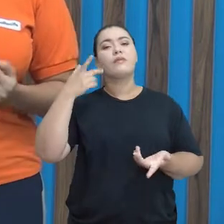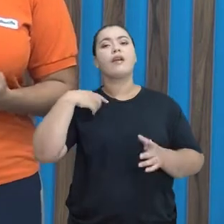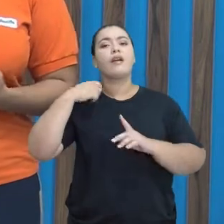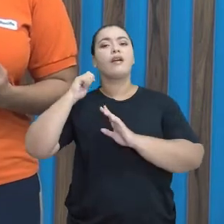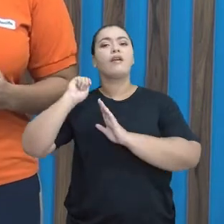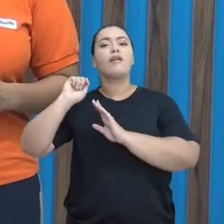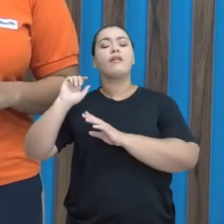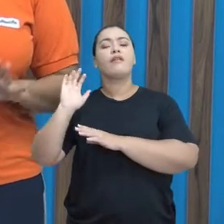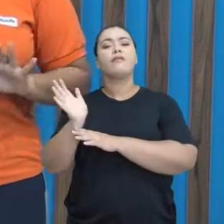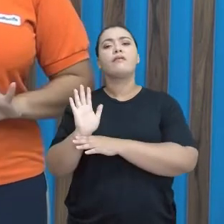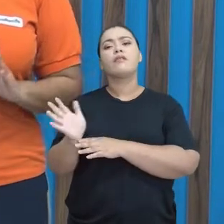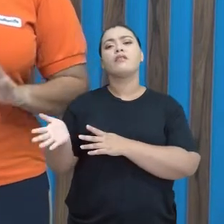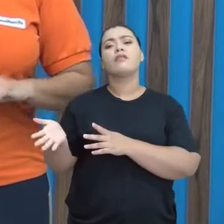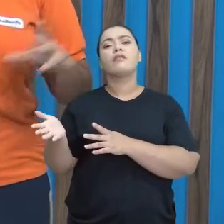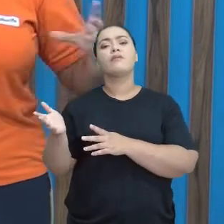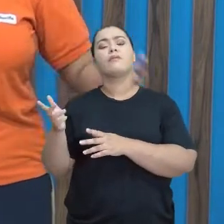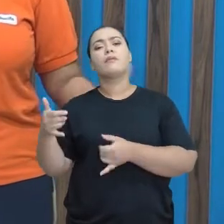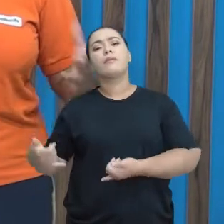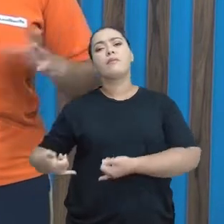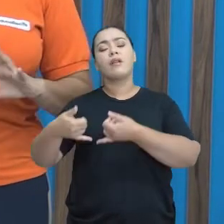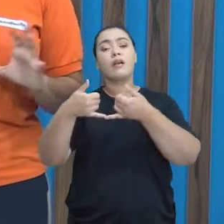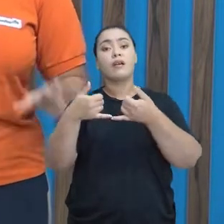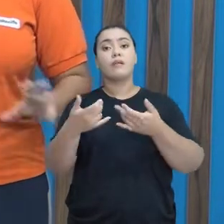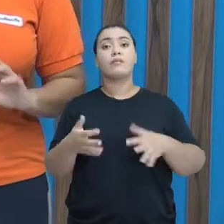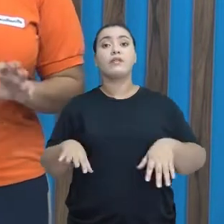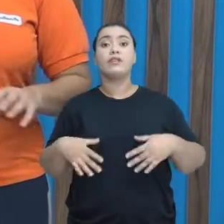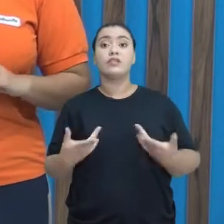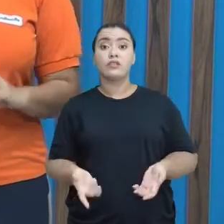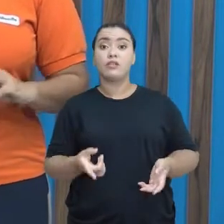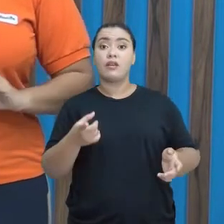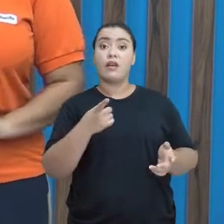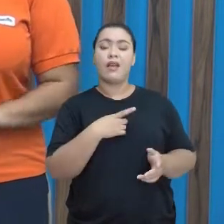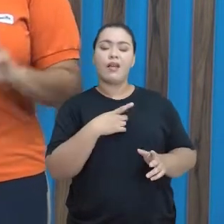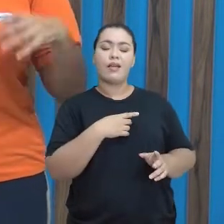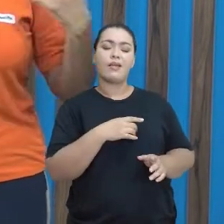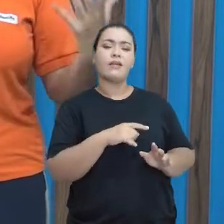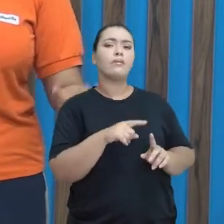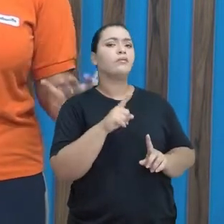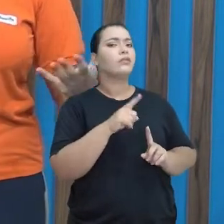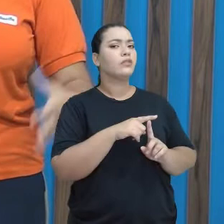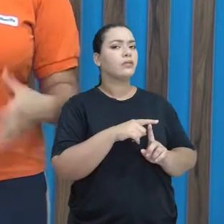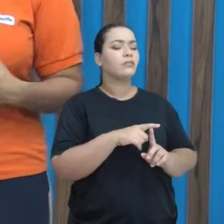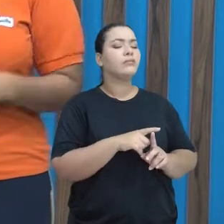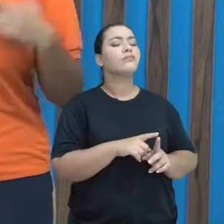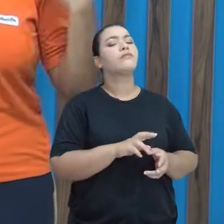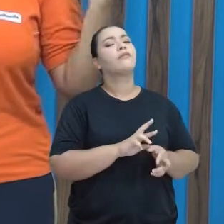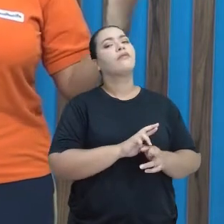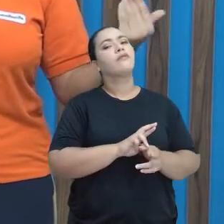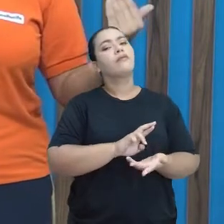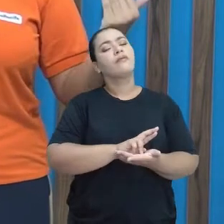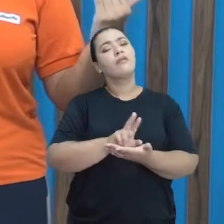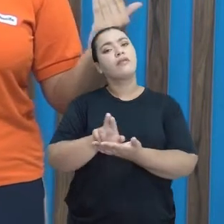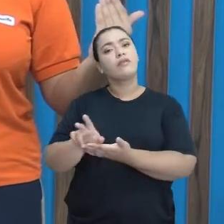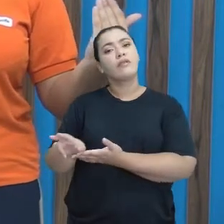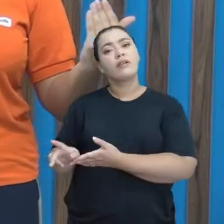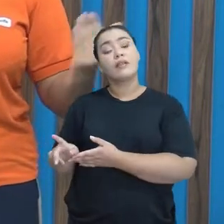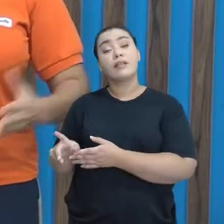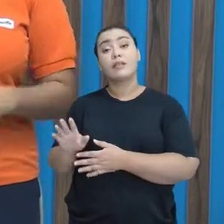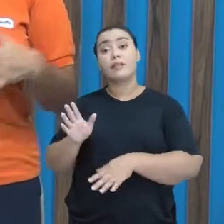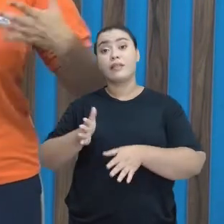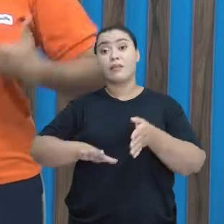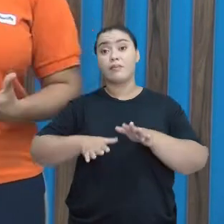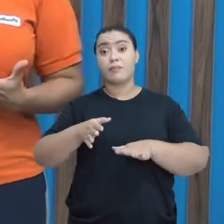e prêmios. Então, assim, o modelo ele vai variando de acordo com o objetivo e o biografado,